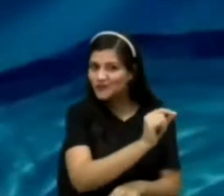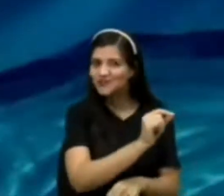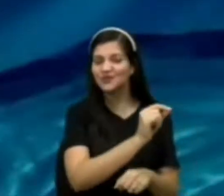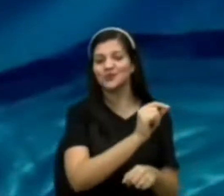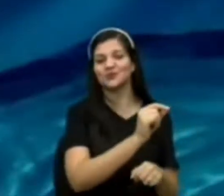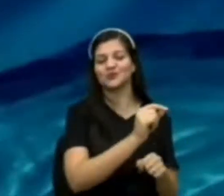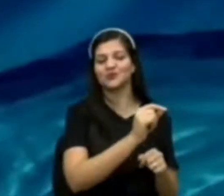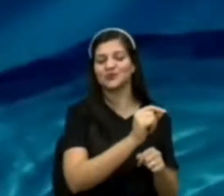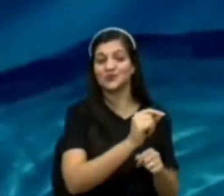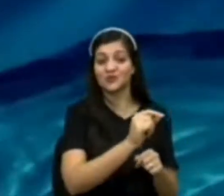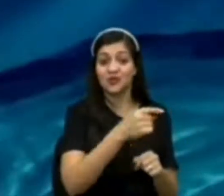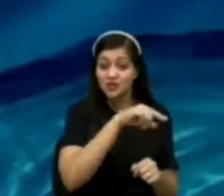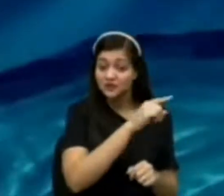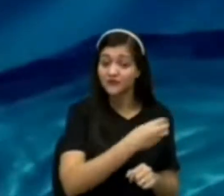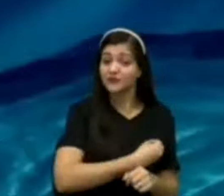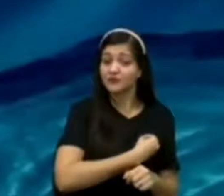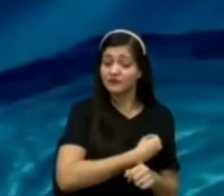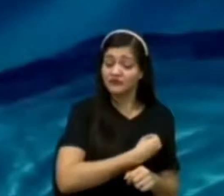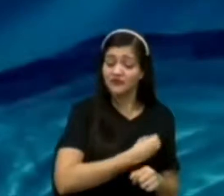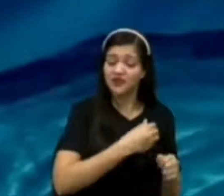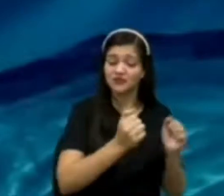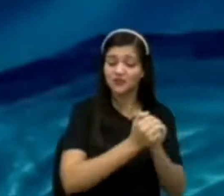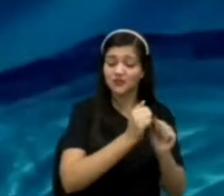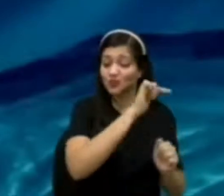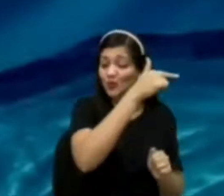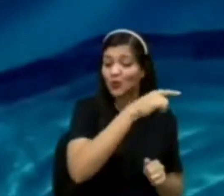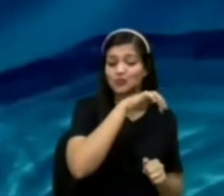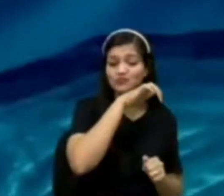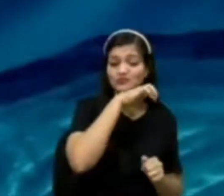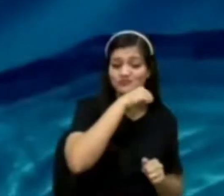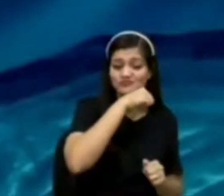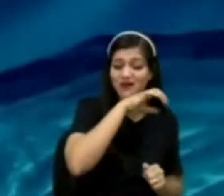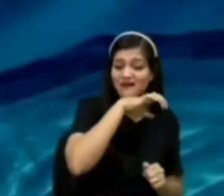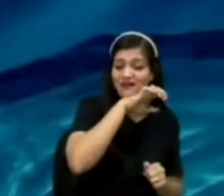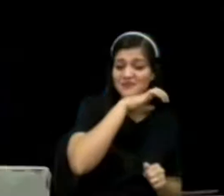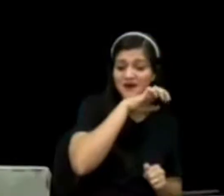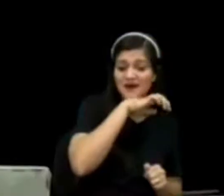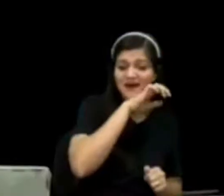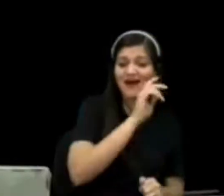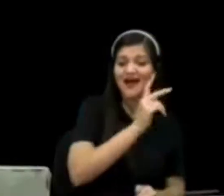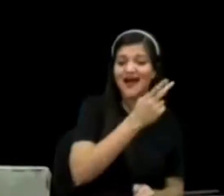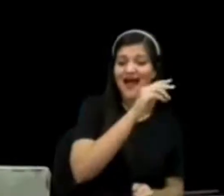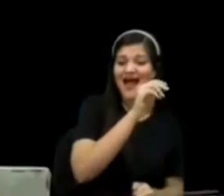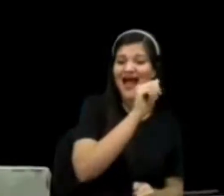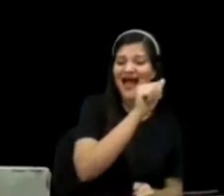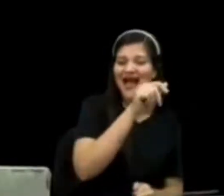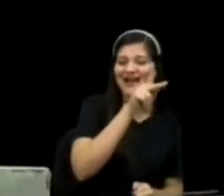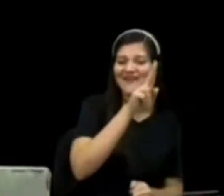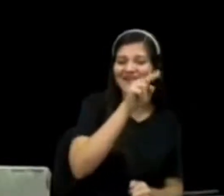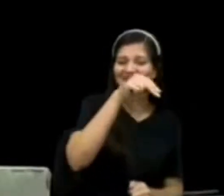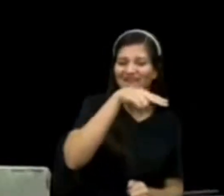né? E foram viver lá, ele, os Hakuna Matata lá. E